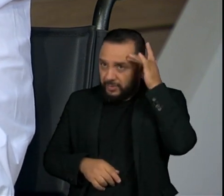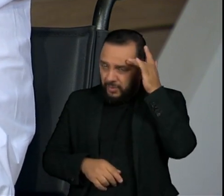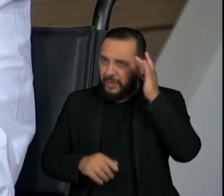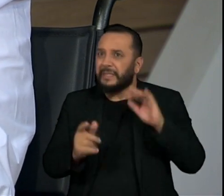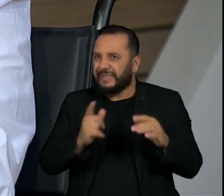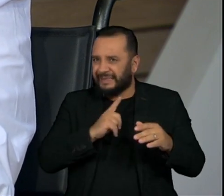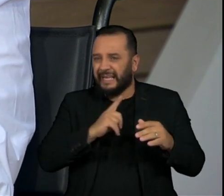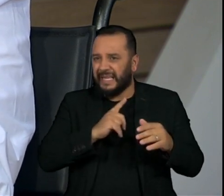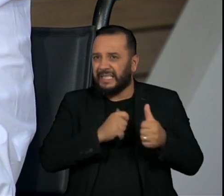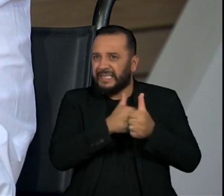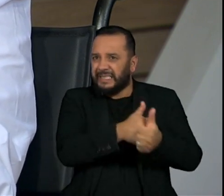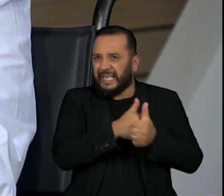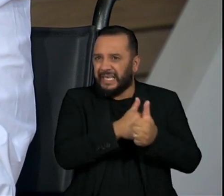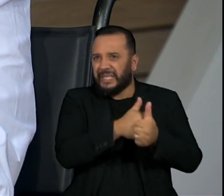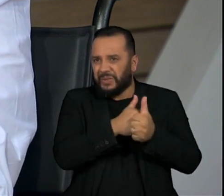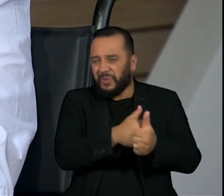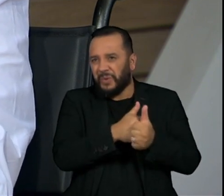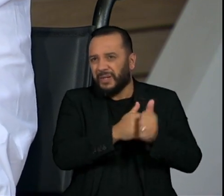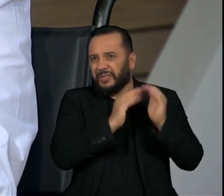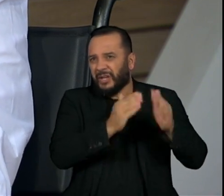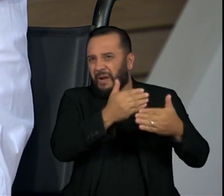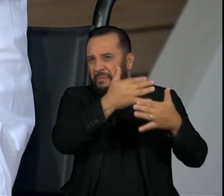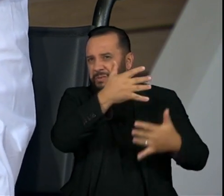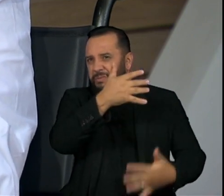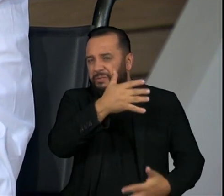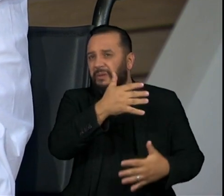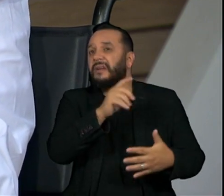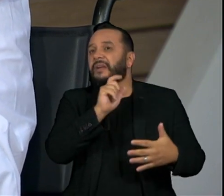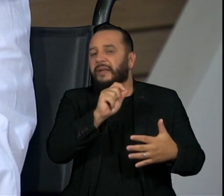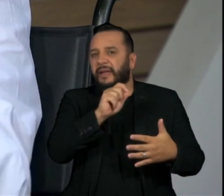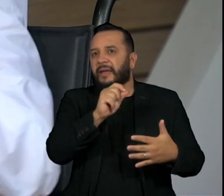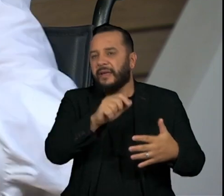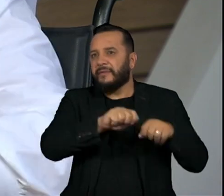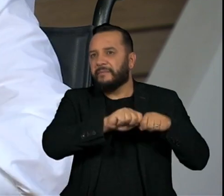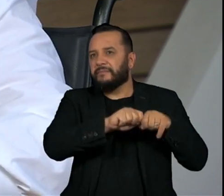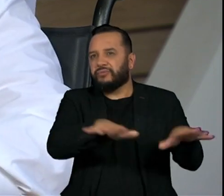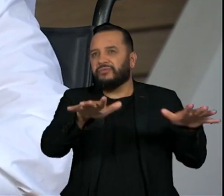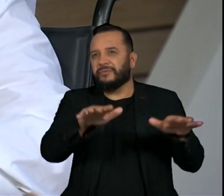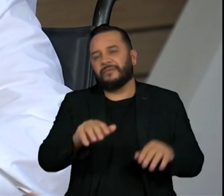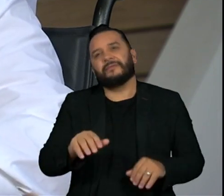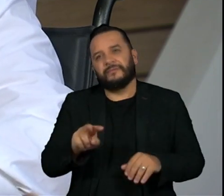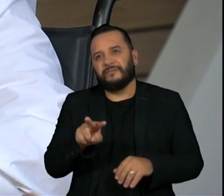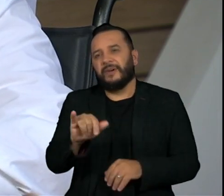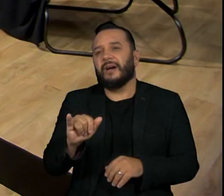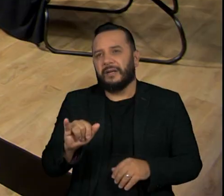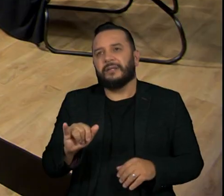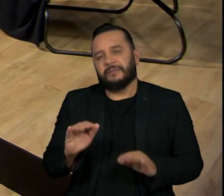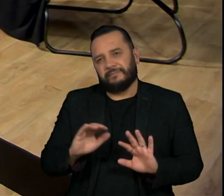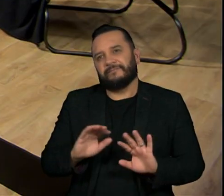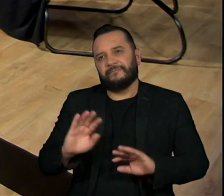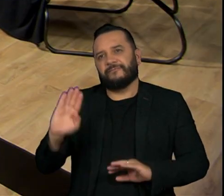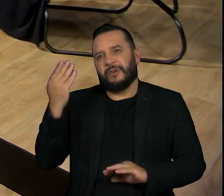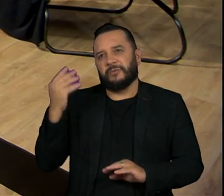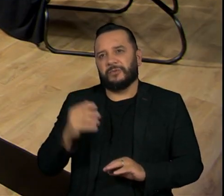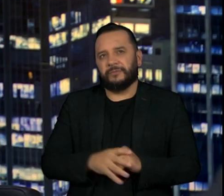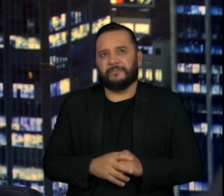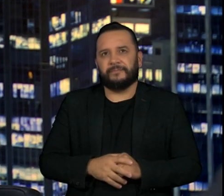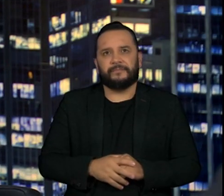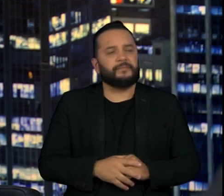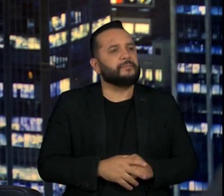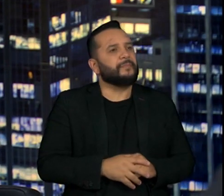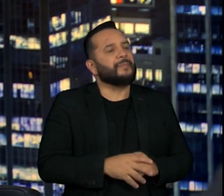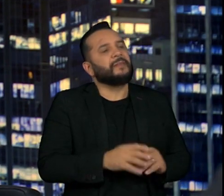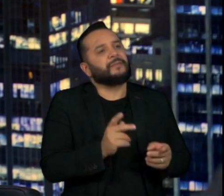nós estamos falando aqui de redes sociais, né? Quem são os seguidores que vão disseminar essa informação? Pois é, a gente fica pensando a quem interessa, não